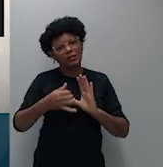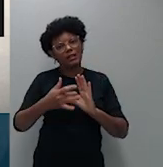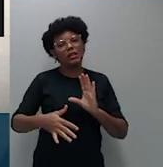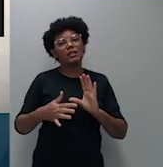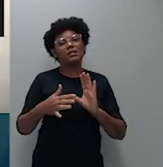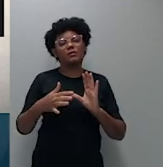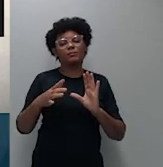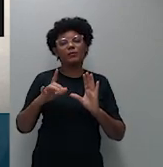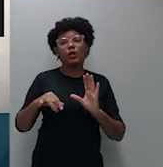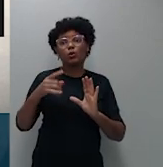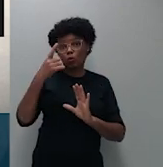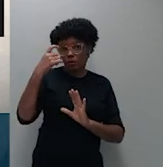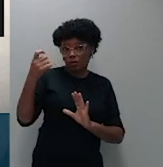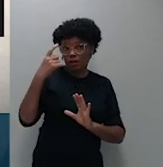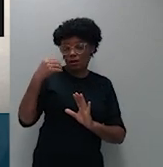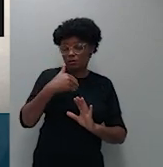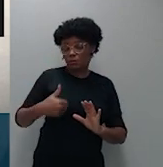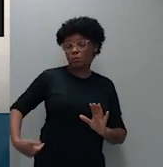interesse público